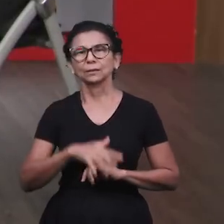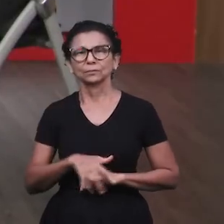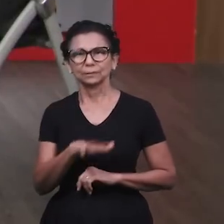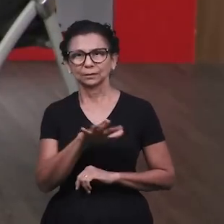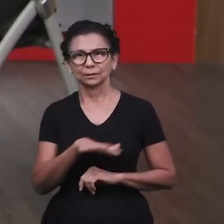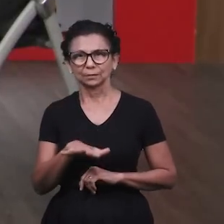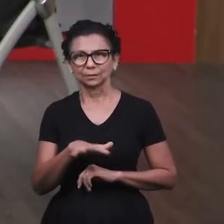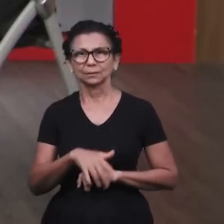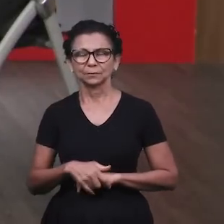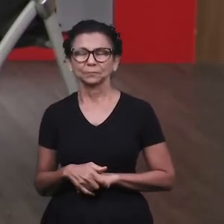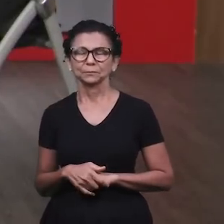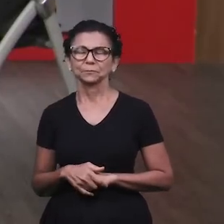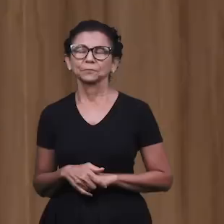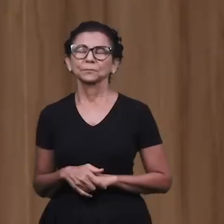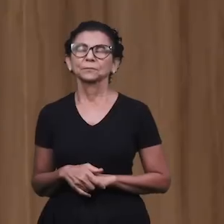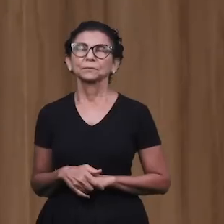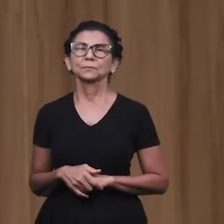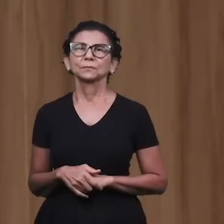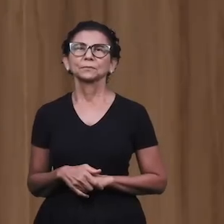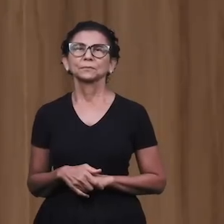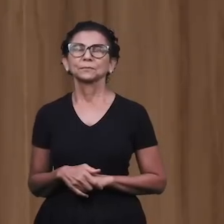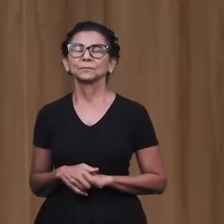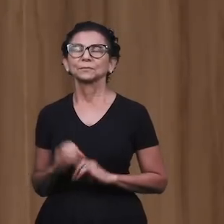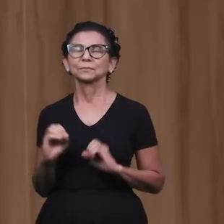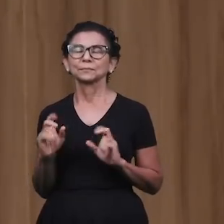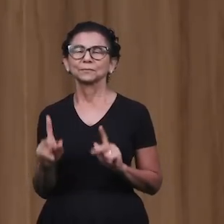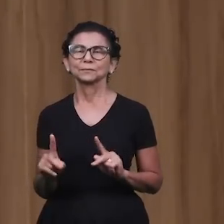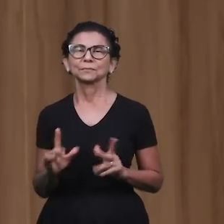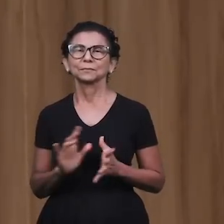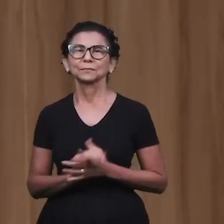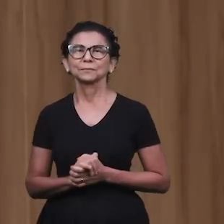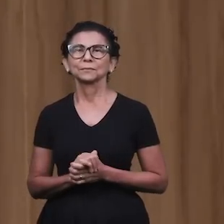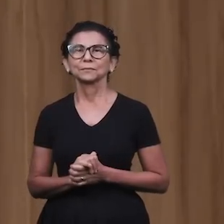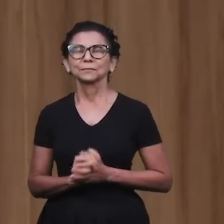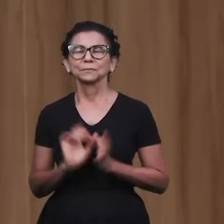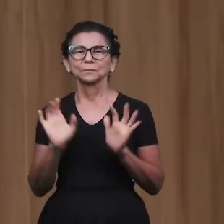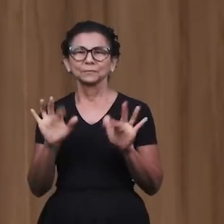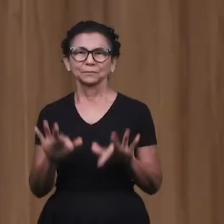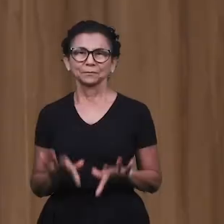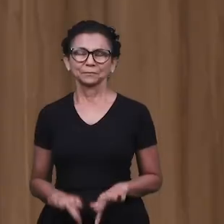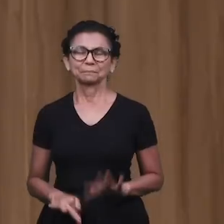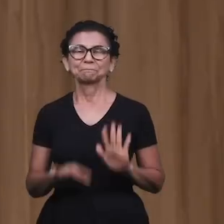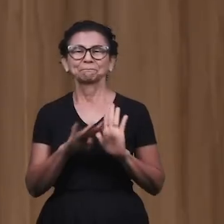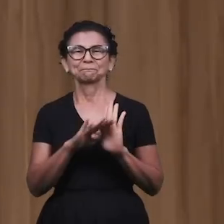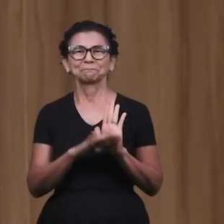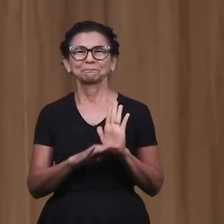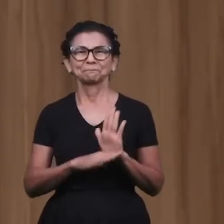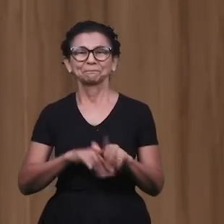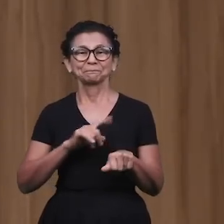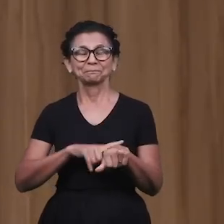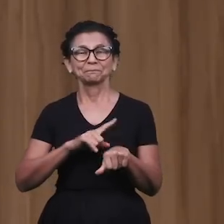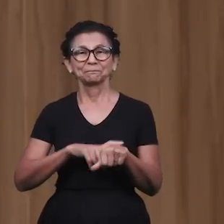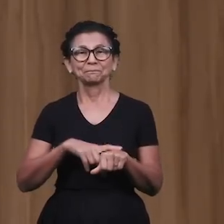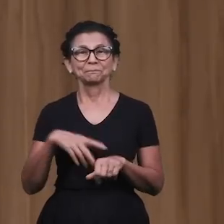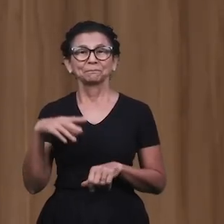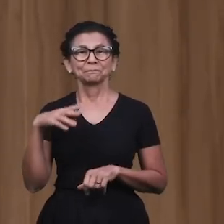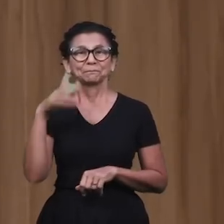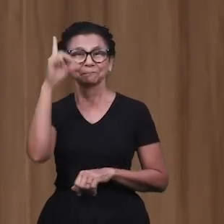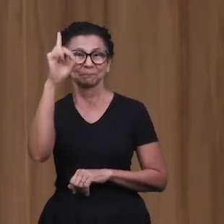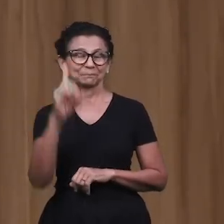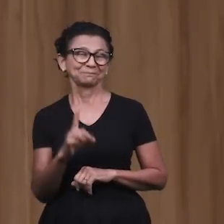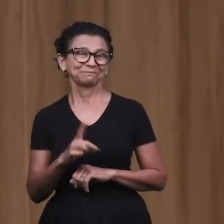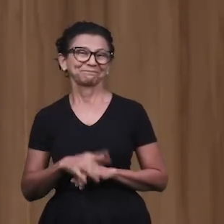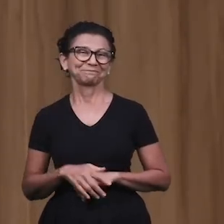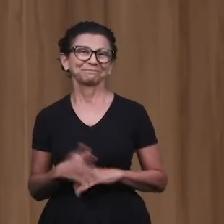Civil. Exatamente. Pois bem, nós estamos chegando ao final de mais um programa Momento Direito.